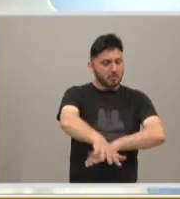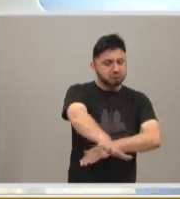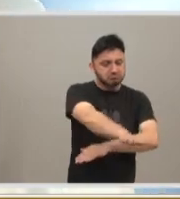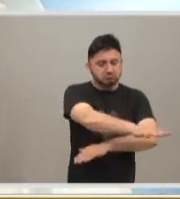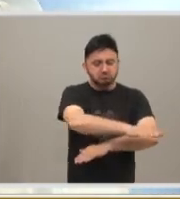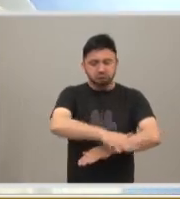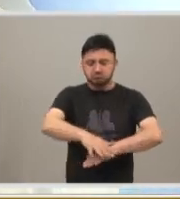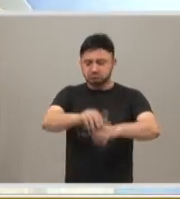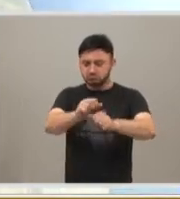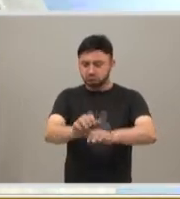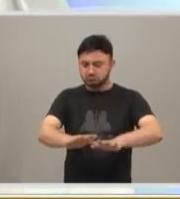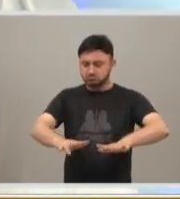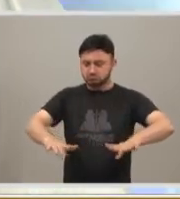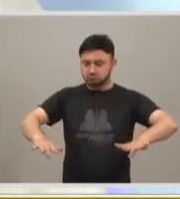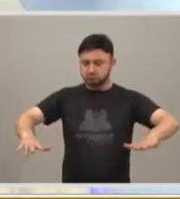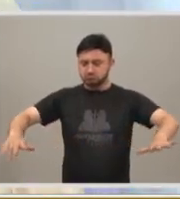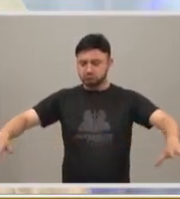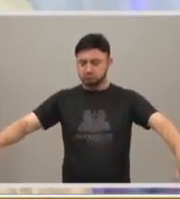naquele chão,